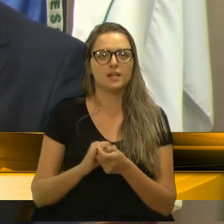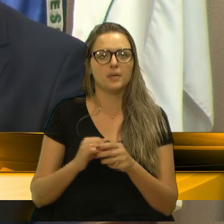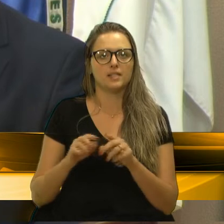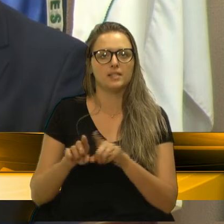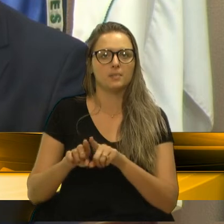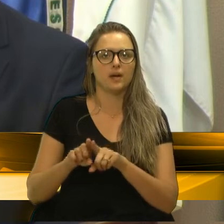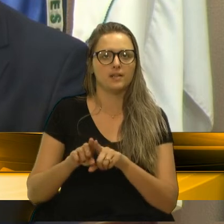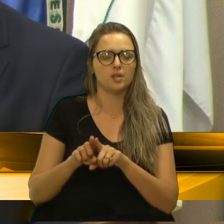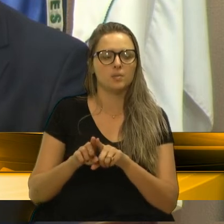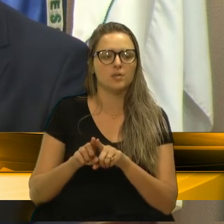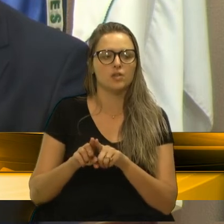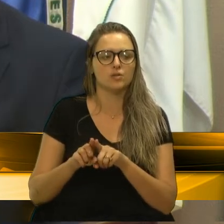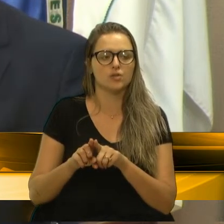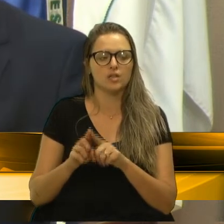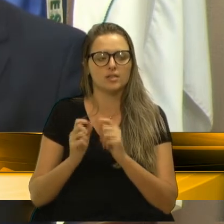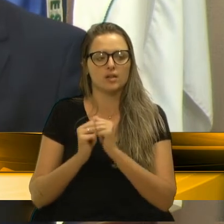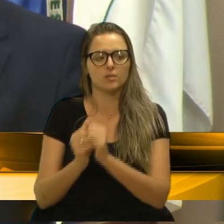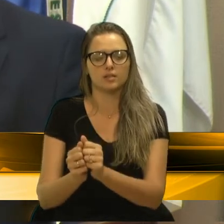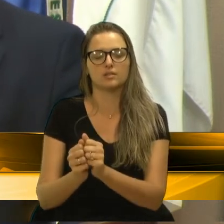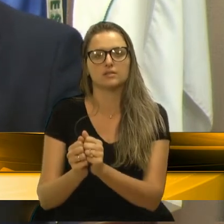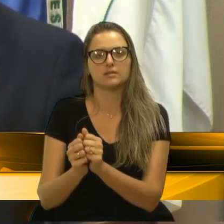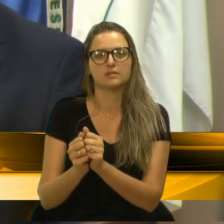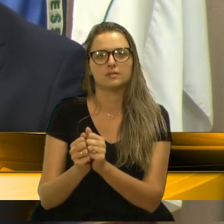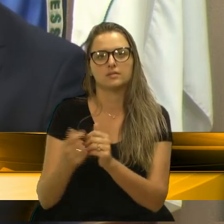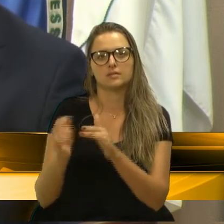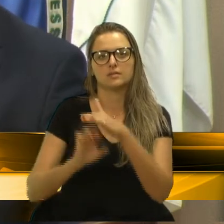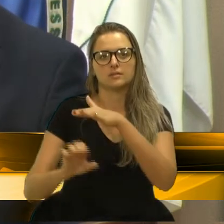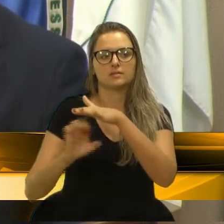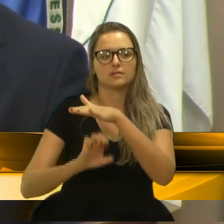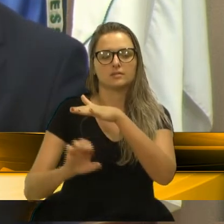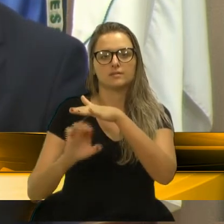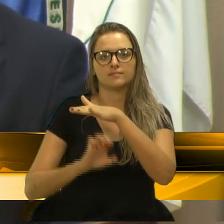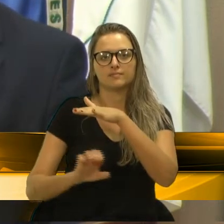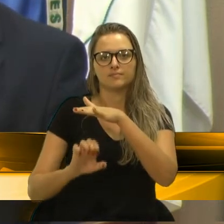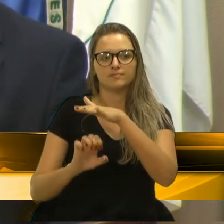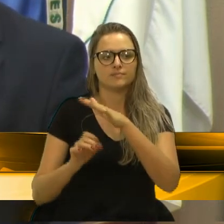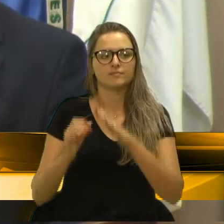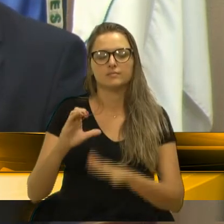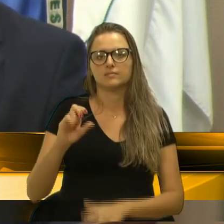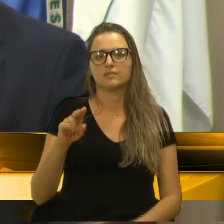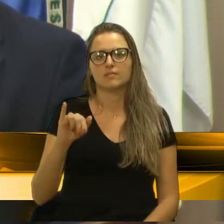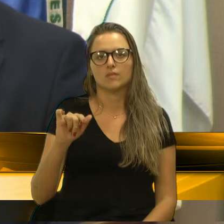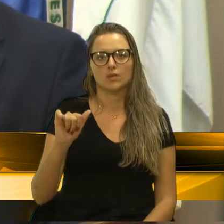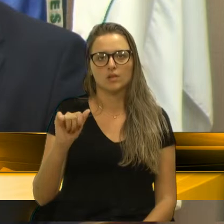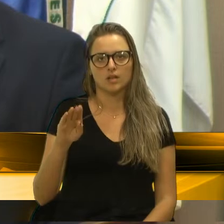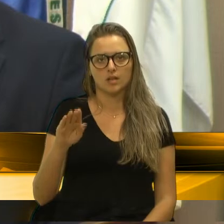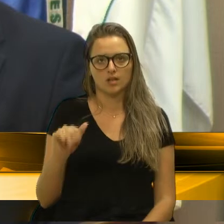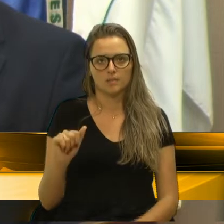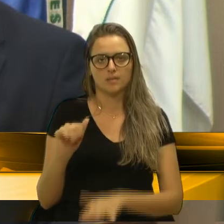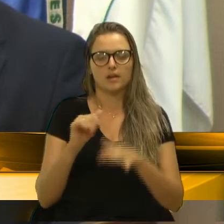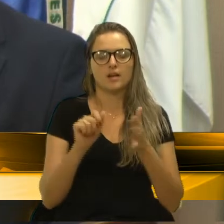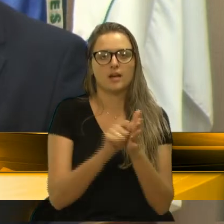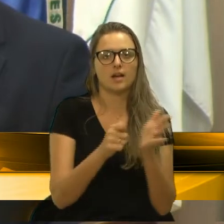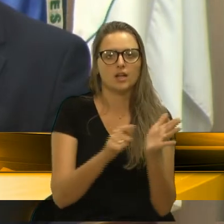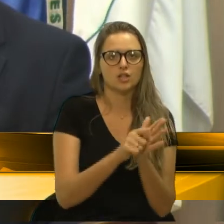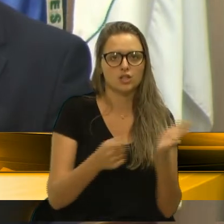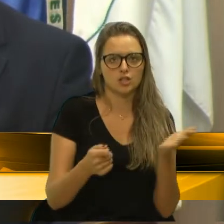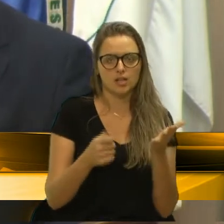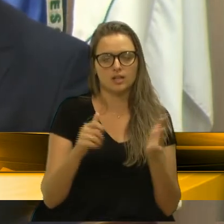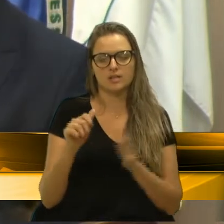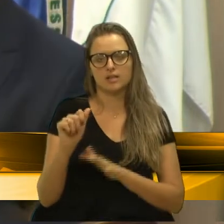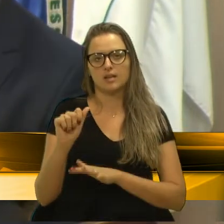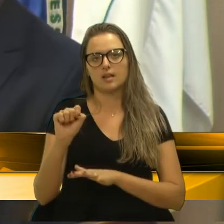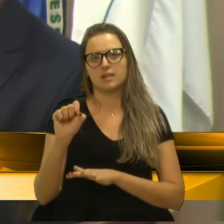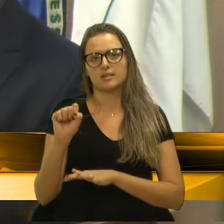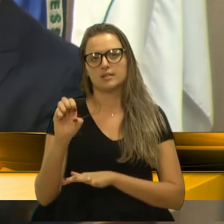acabou participando da licitação. Aliás, essa empresa é uma empresa de Cuiabá, chamada Agenda, Assessoria e Planejamento de